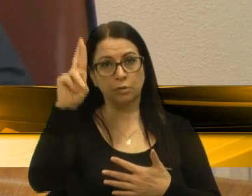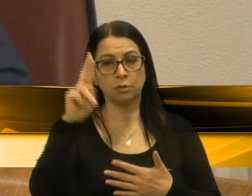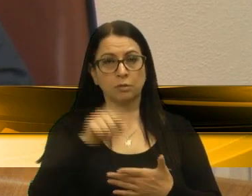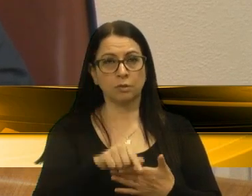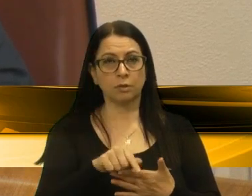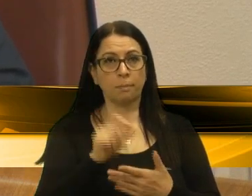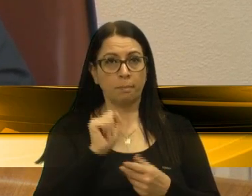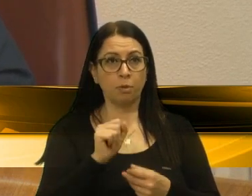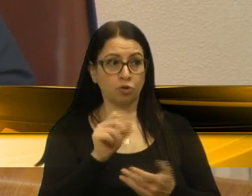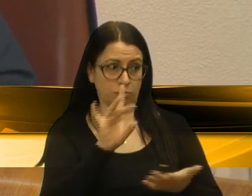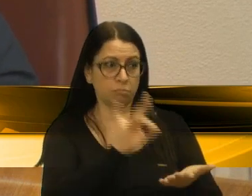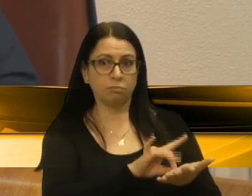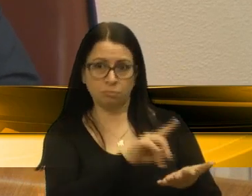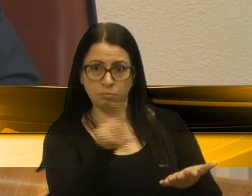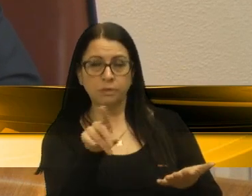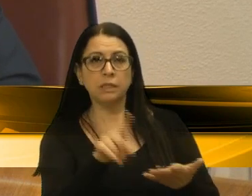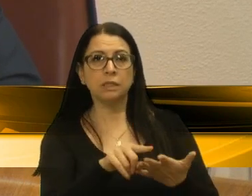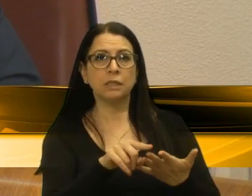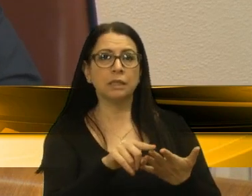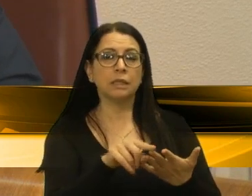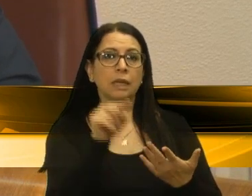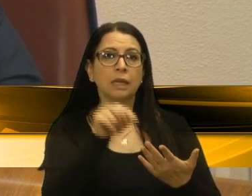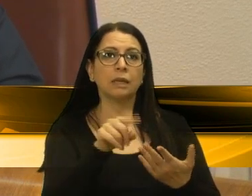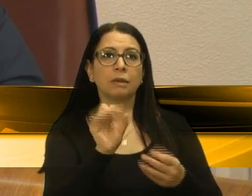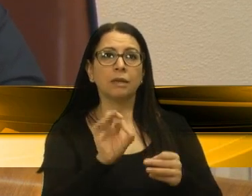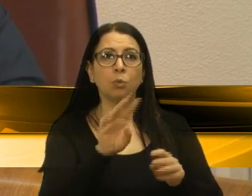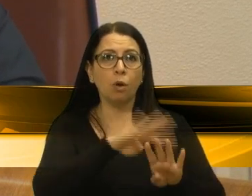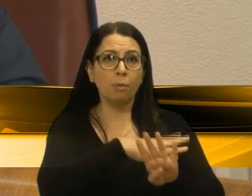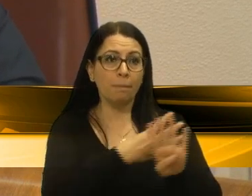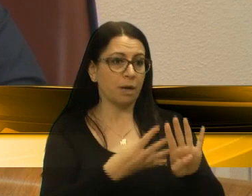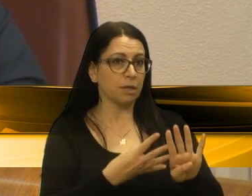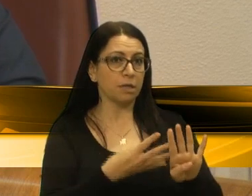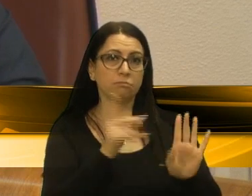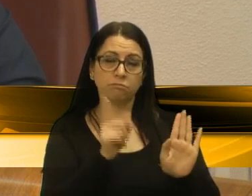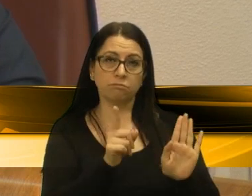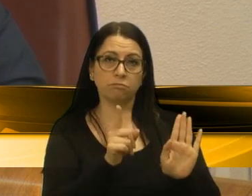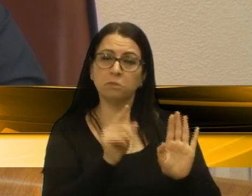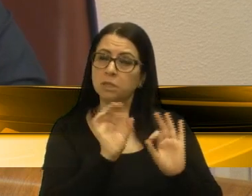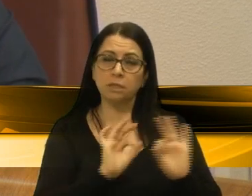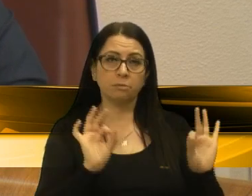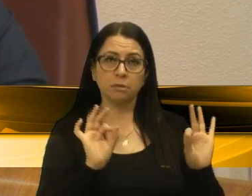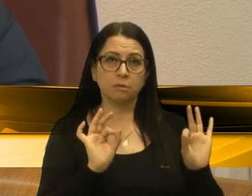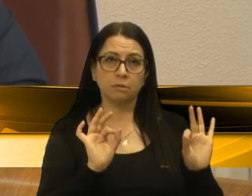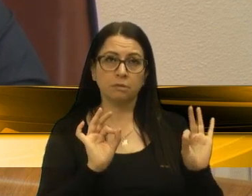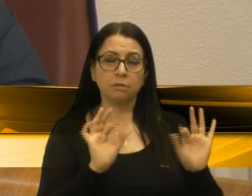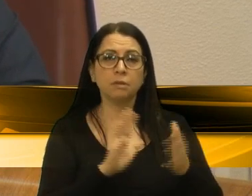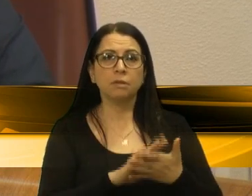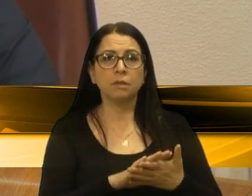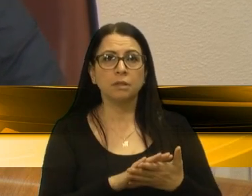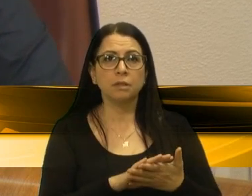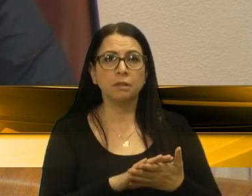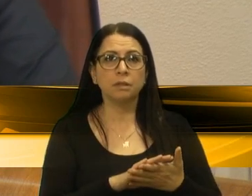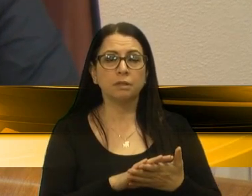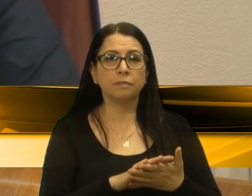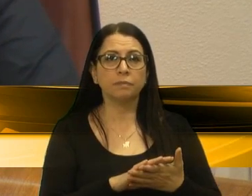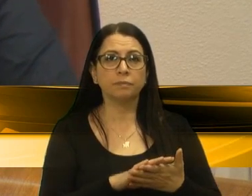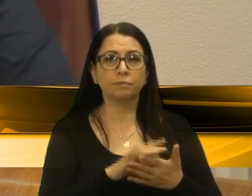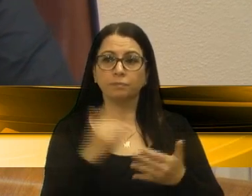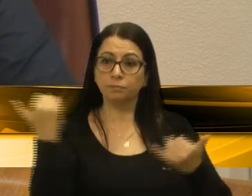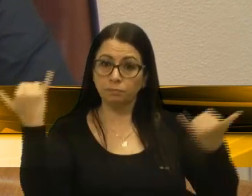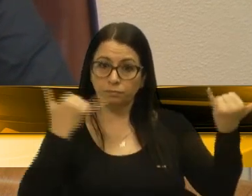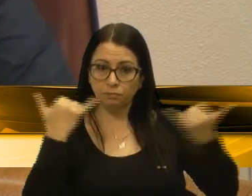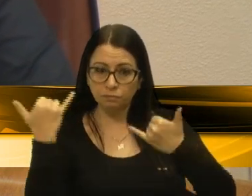falta de controle do número de passageiros. Isso é um absurdo. E aí começa a Lava Jato. Em 2017, foi uma exigência da secretaria, foi